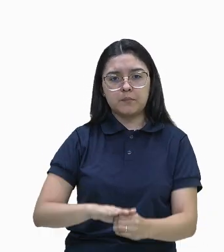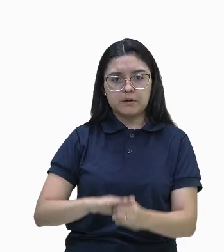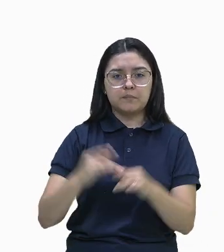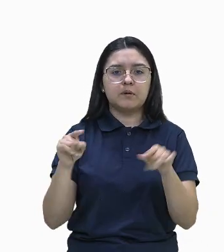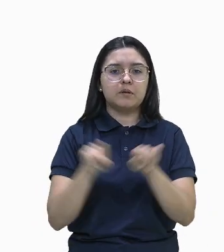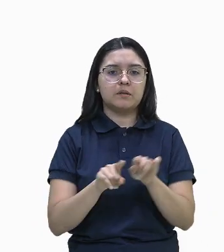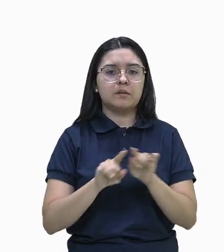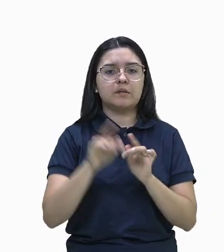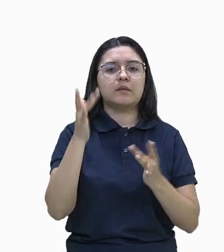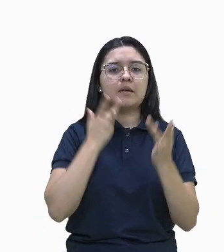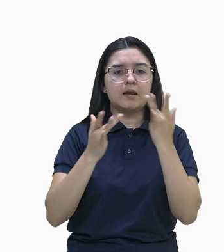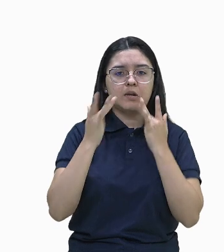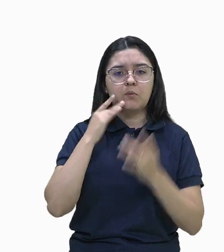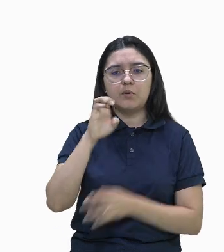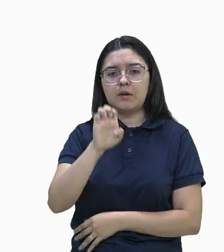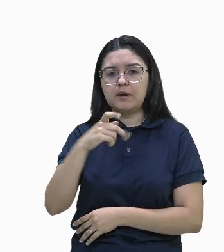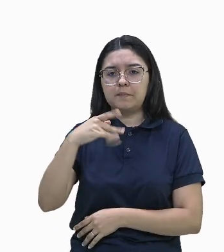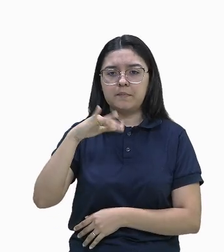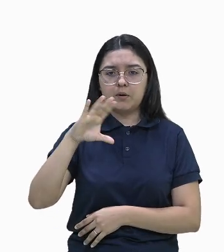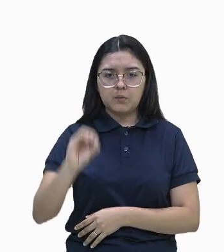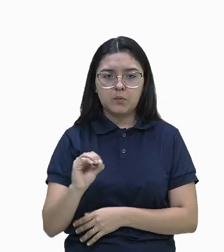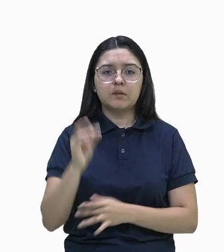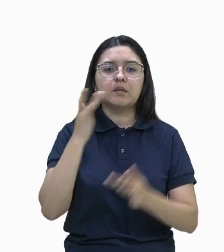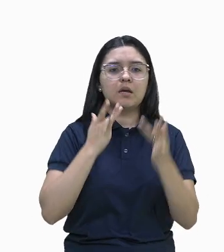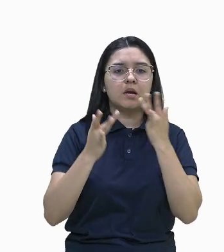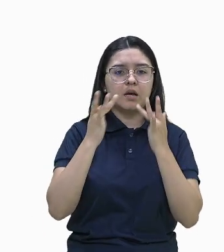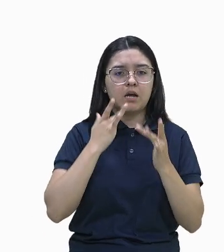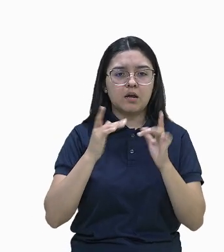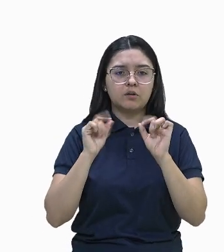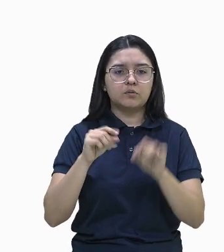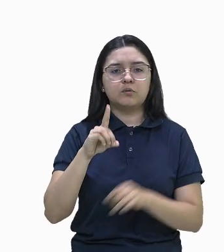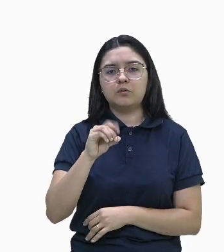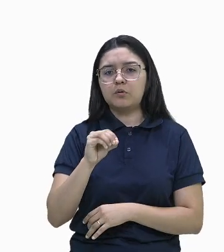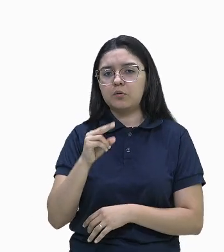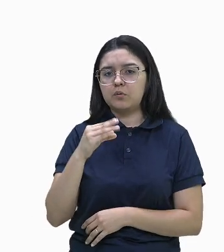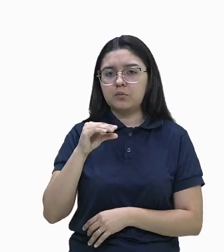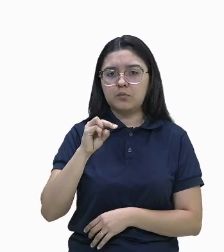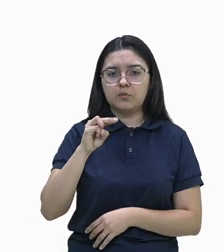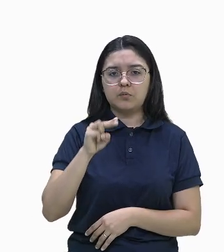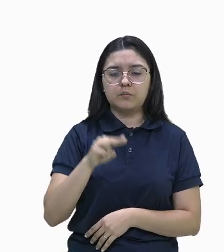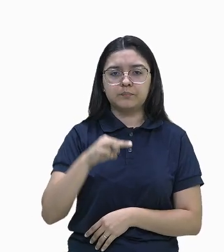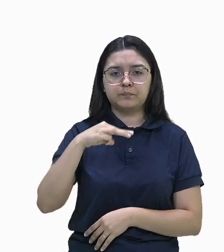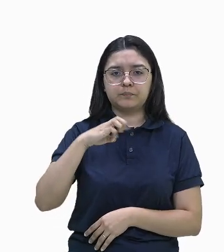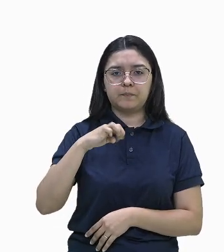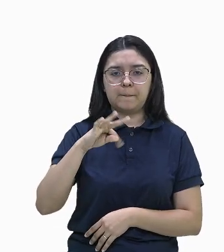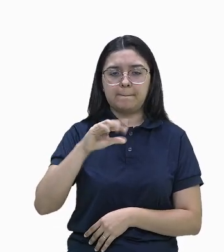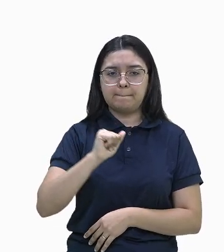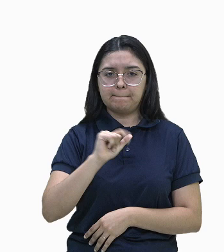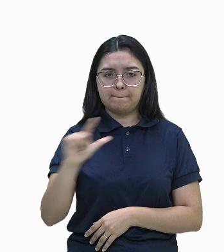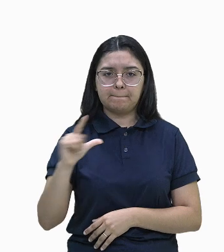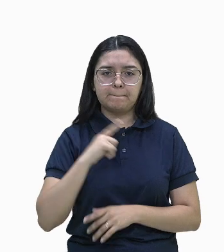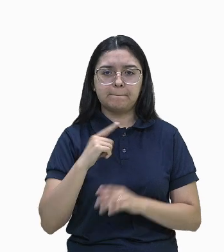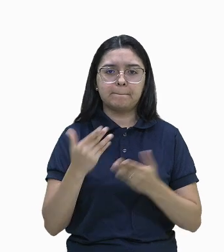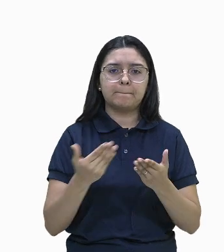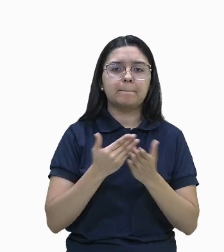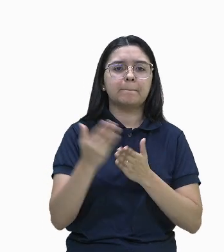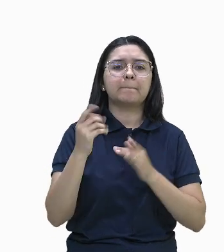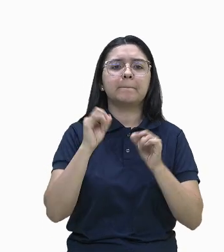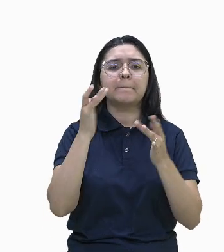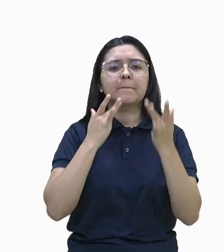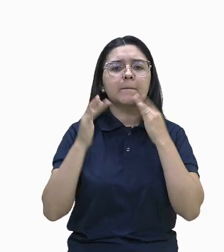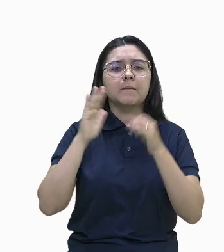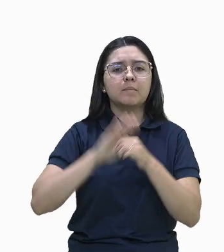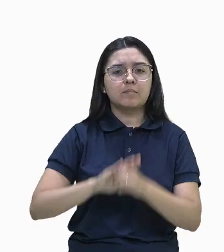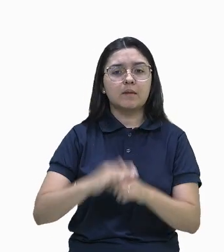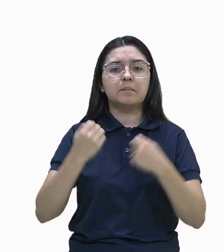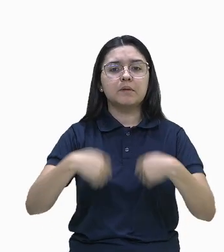teatro documental. Para iniciar essa nossa abordagem, né, sobre o teatro do oprimido, torna-se